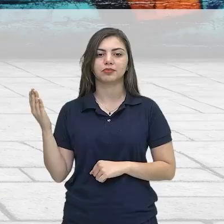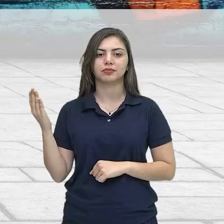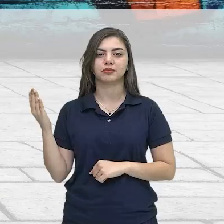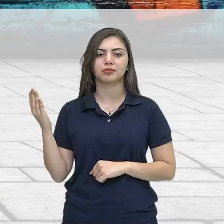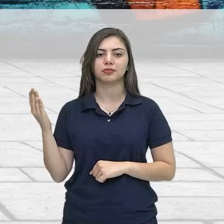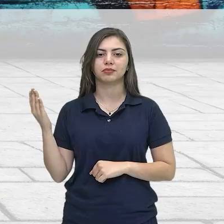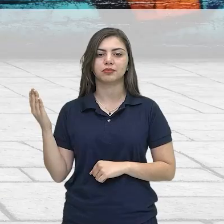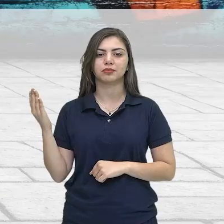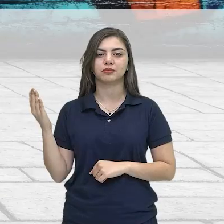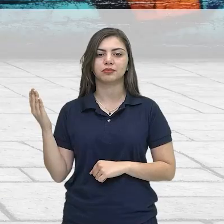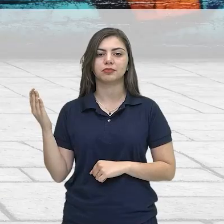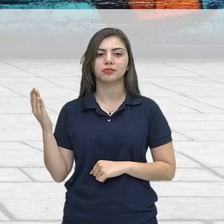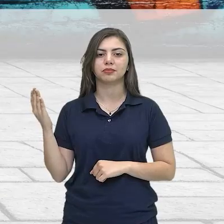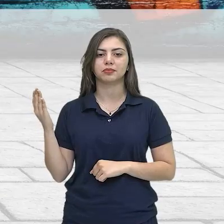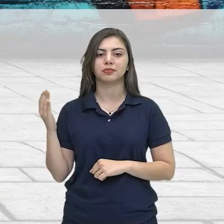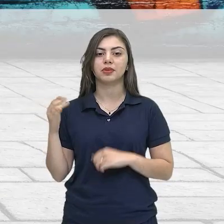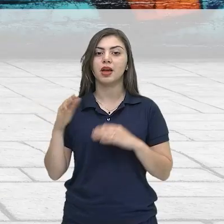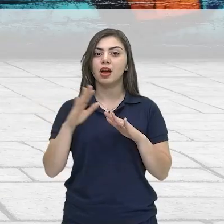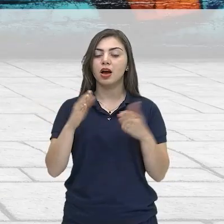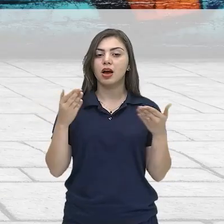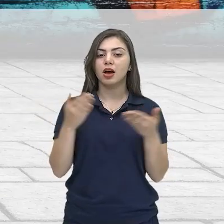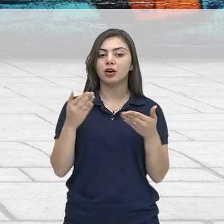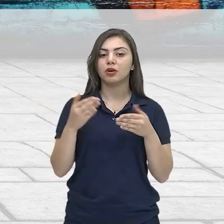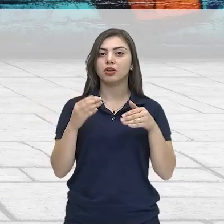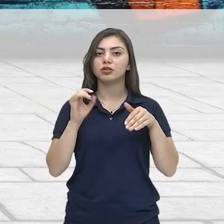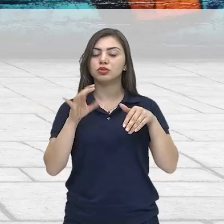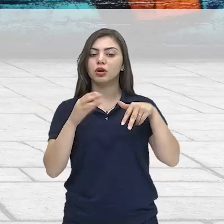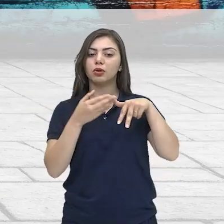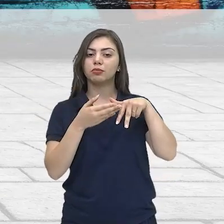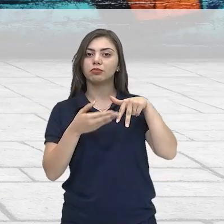Beleza. Sua perna direita.